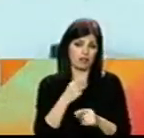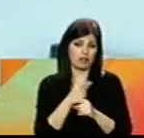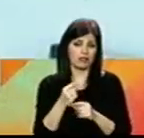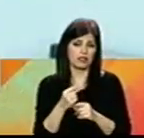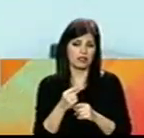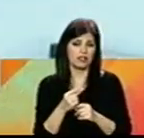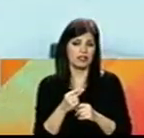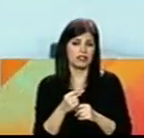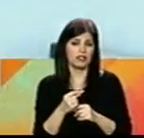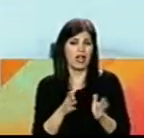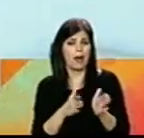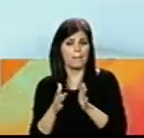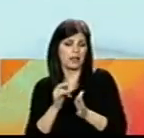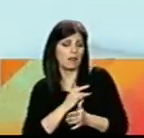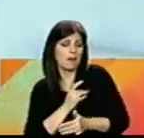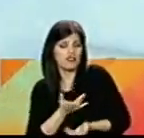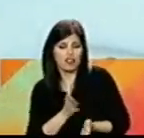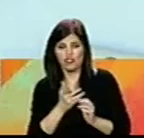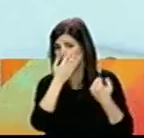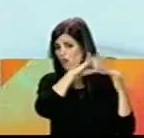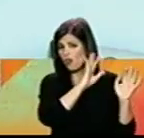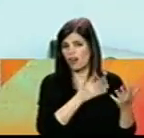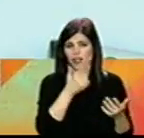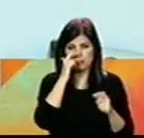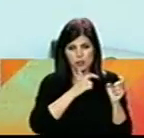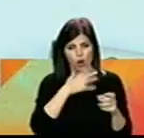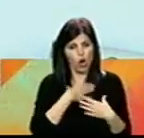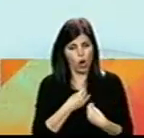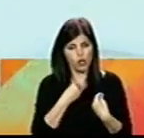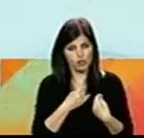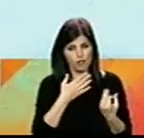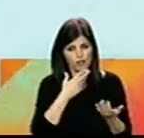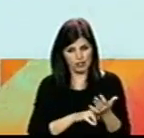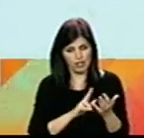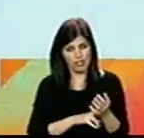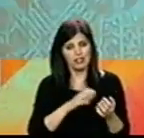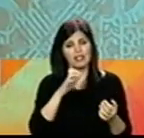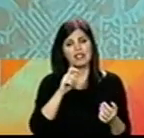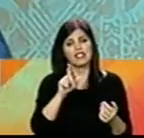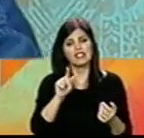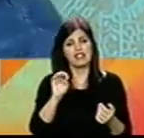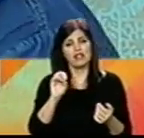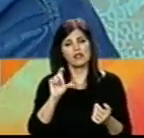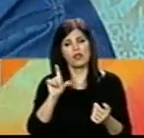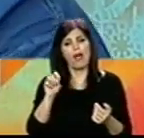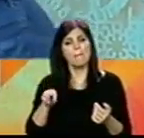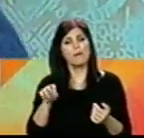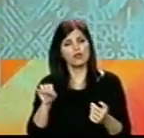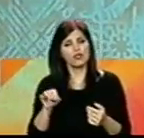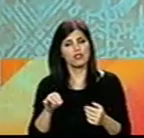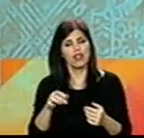passou a parte da paixão, tudo isso, portanto agora as pessoas gostam imenso disso. E de facto o Celso Lemos é uma inspiração para todos nós, por aquilo que ele fez e